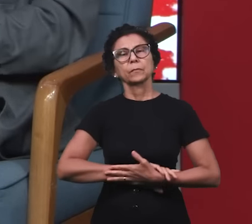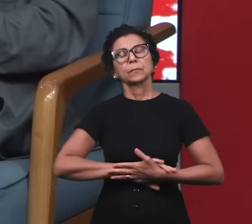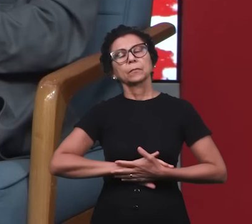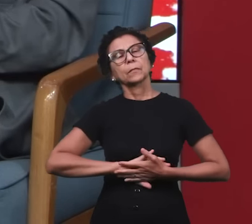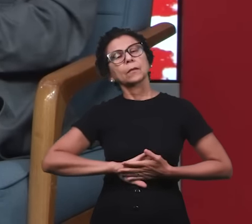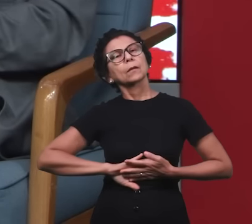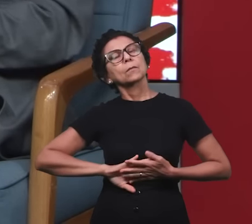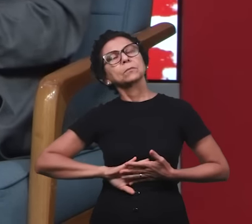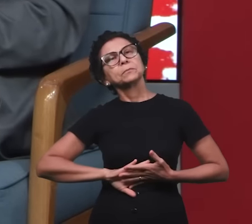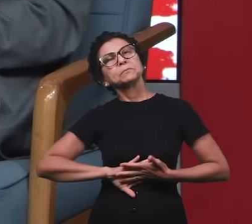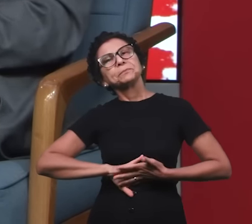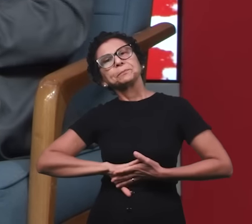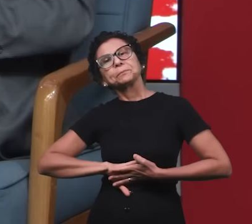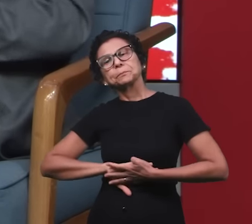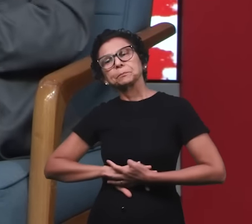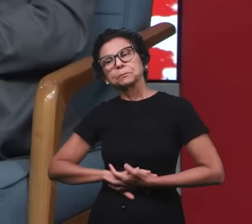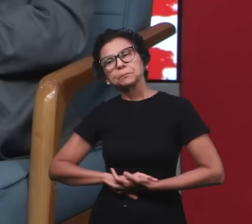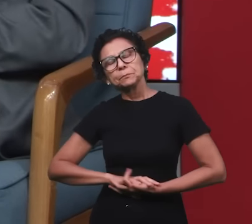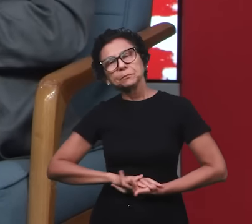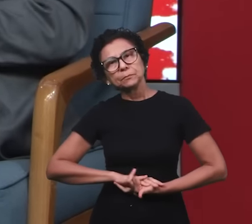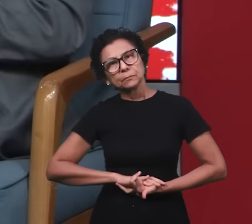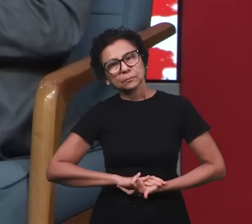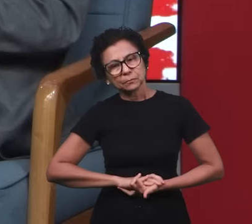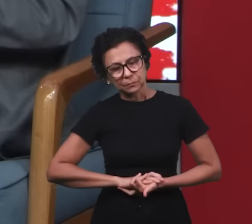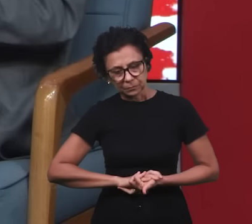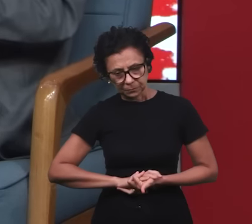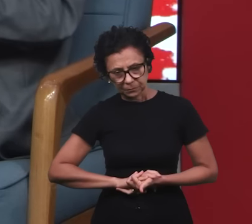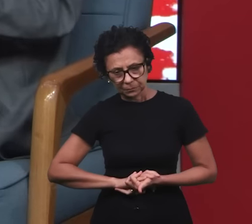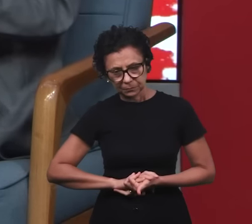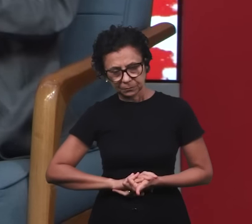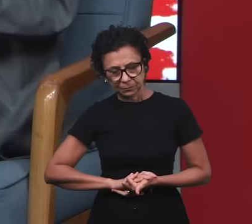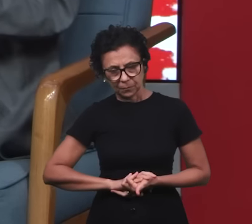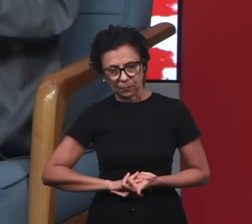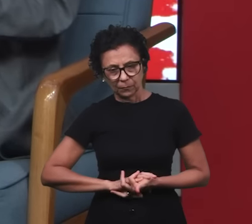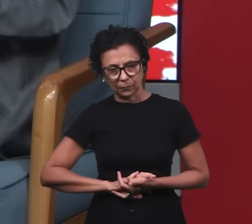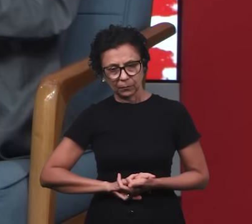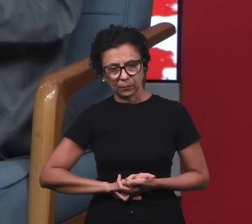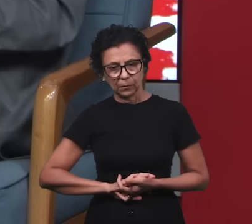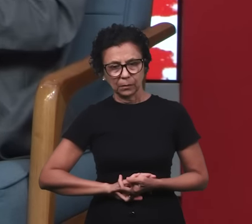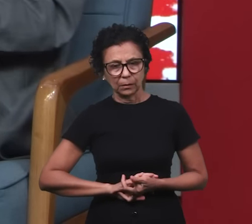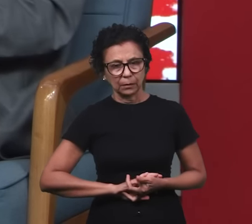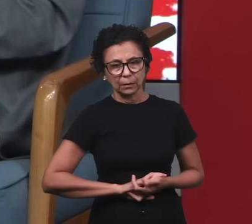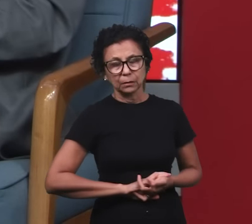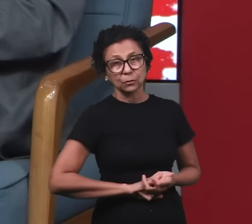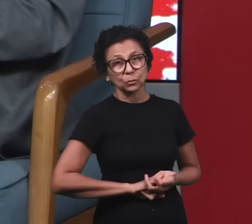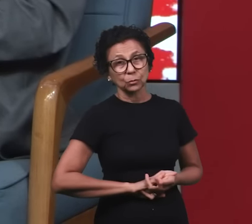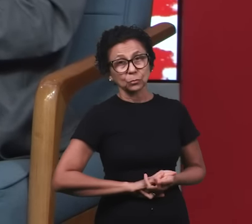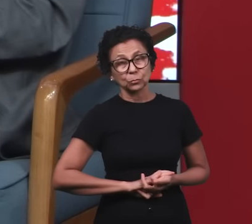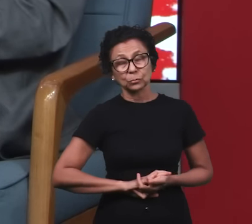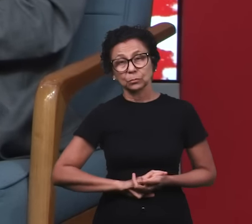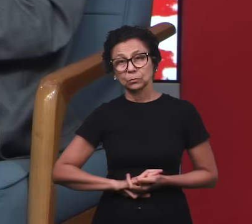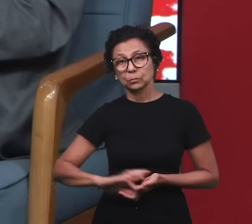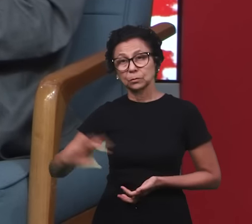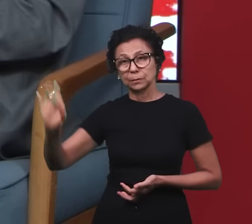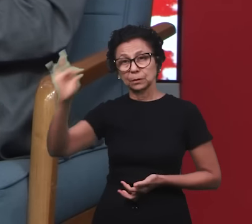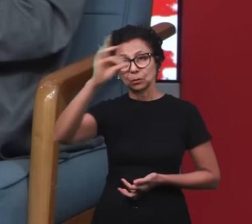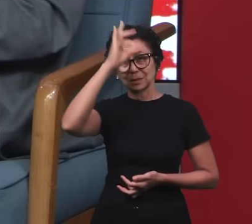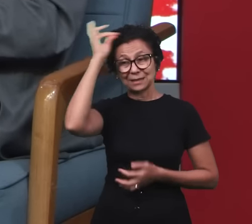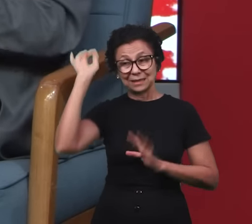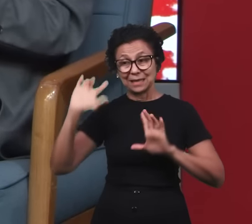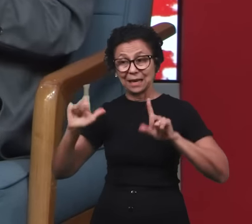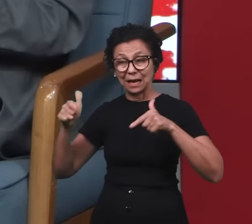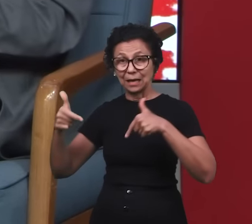Quando o Espírito Santo opera ali, na vida da